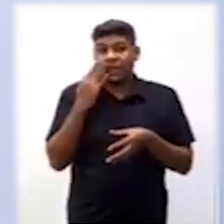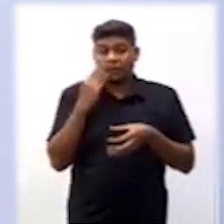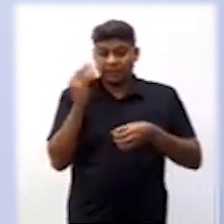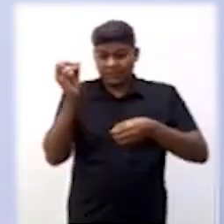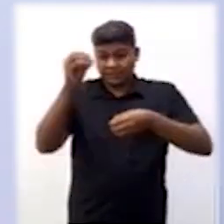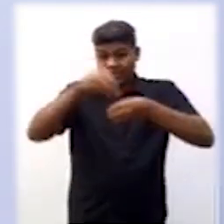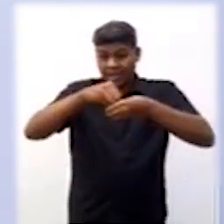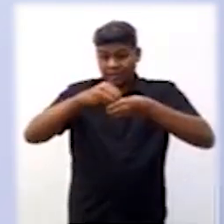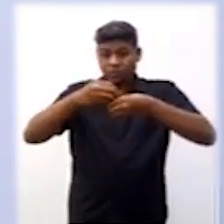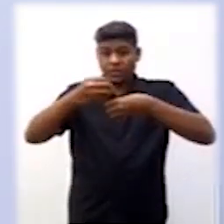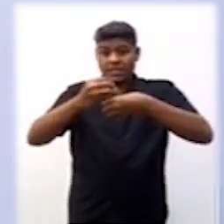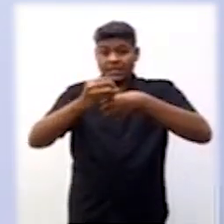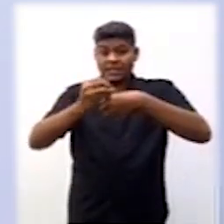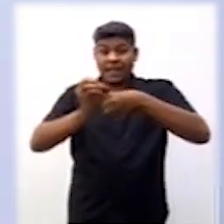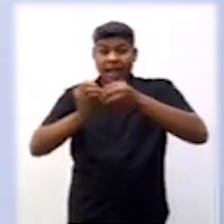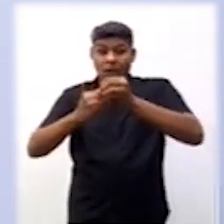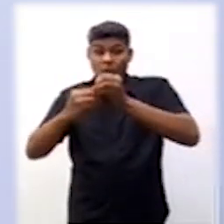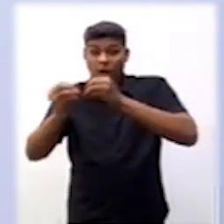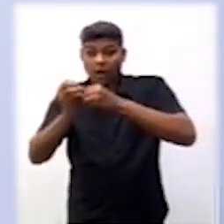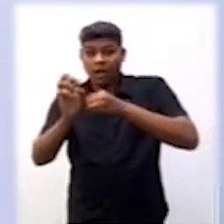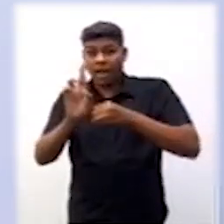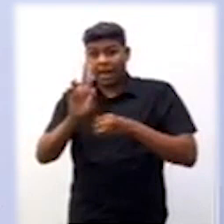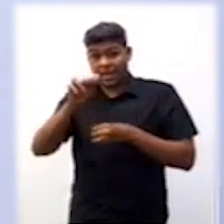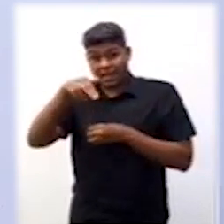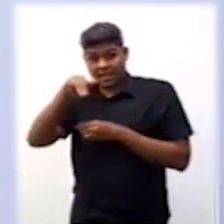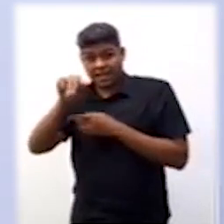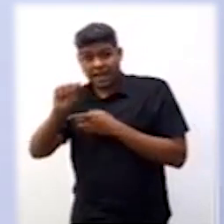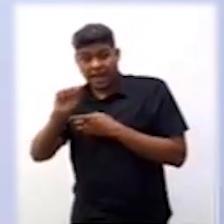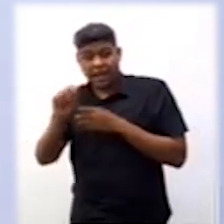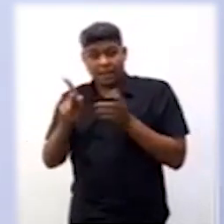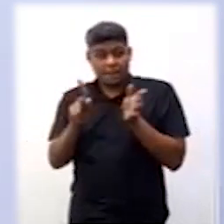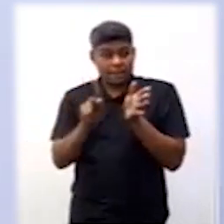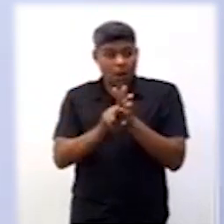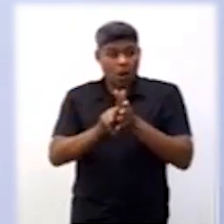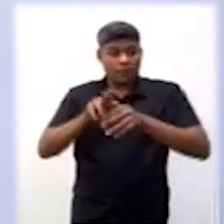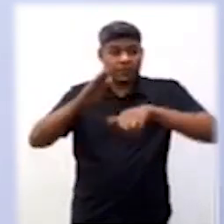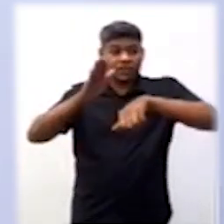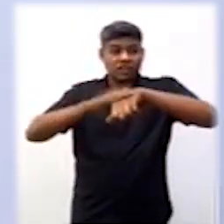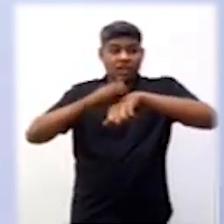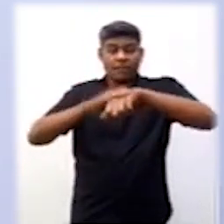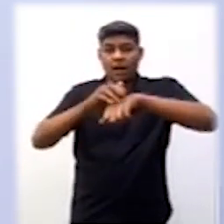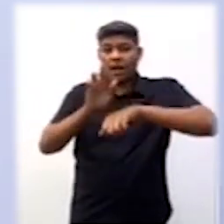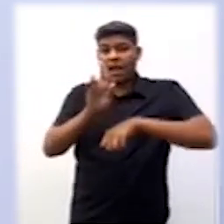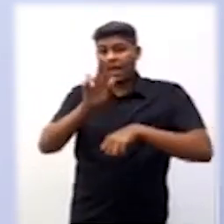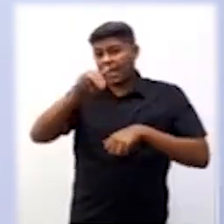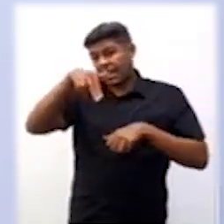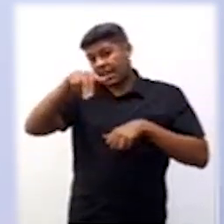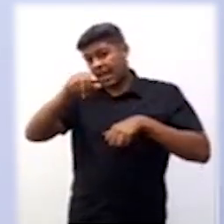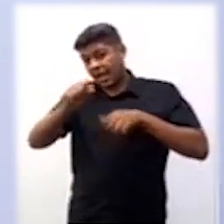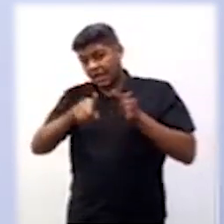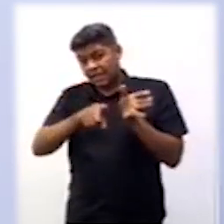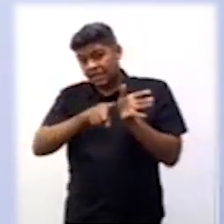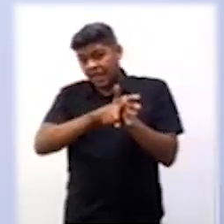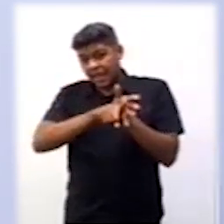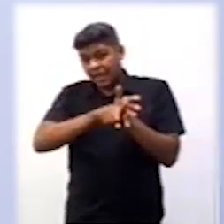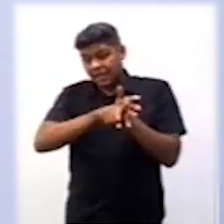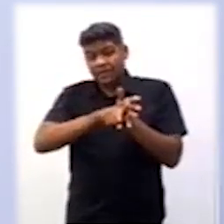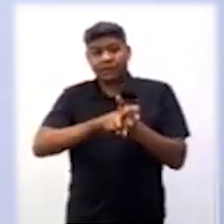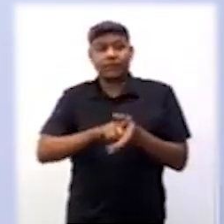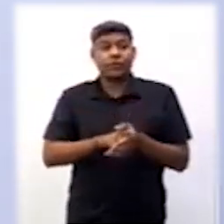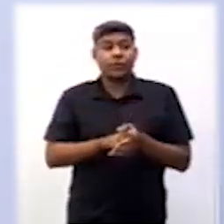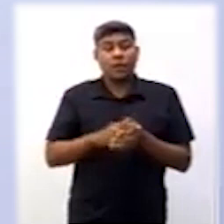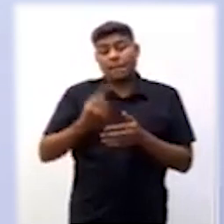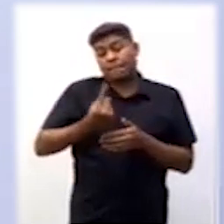célula, vou mostrar daqui a pouco. Ele é um RNA. No caso aqui a gente chama que é um RNA negativo, né? Negativo.